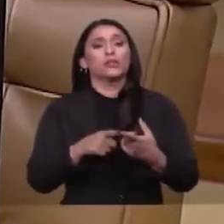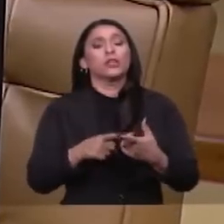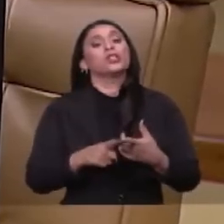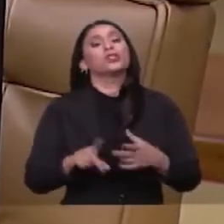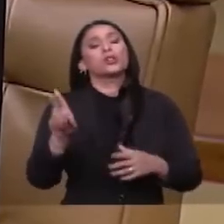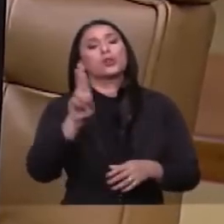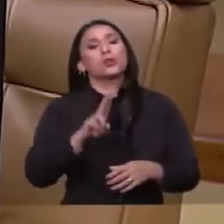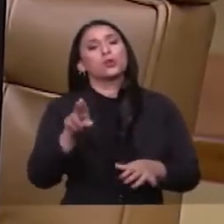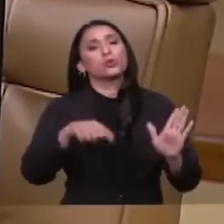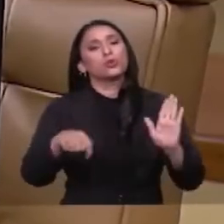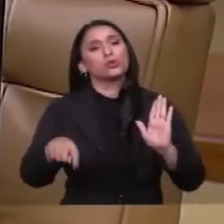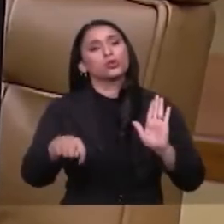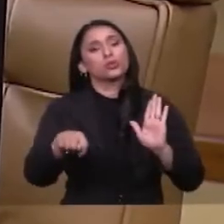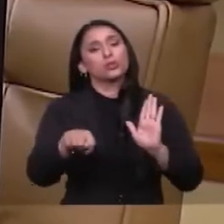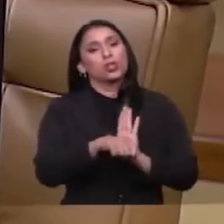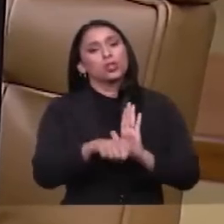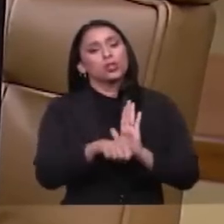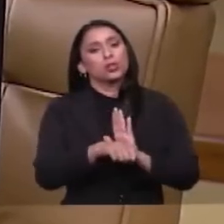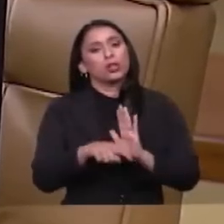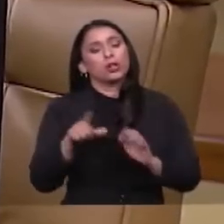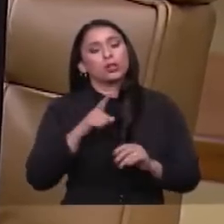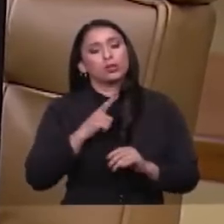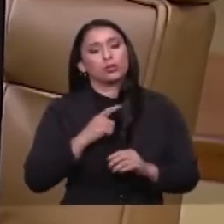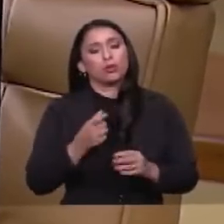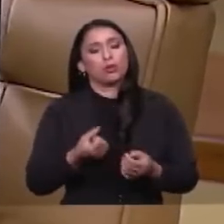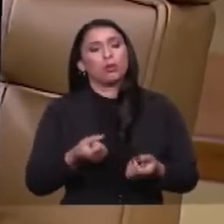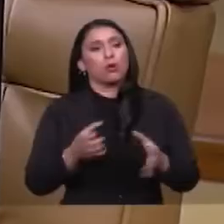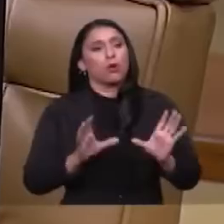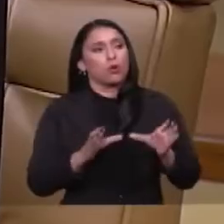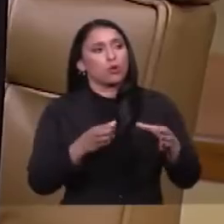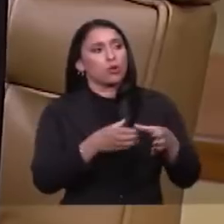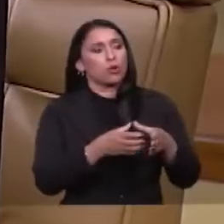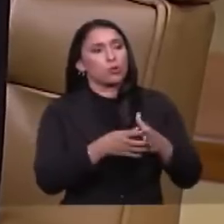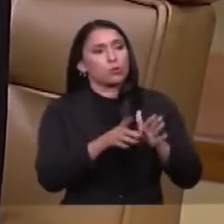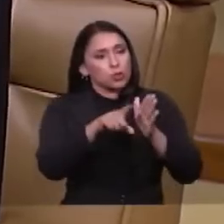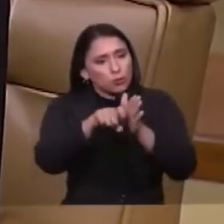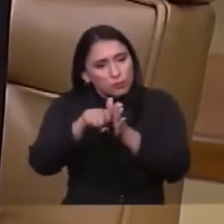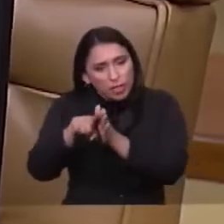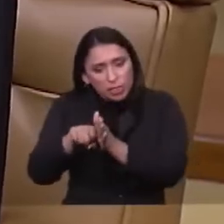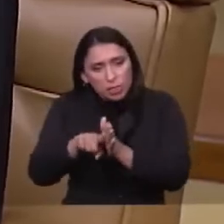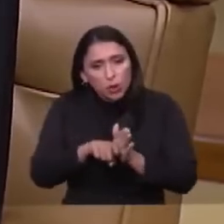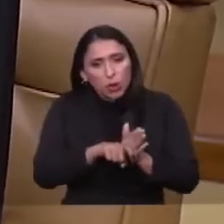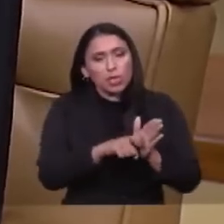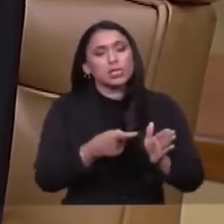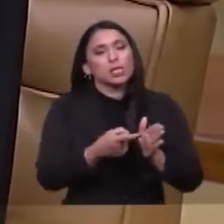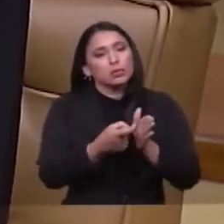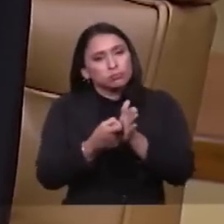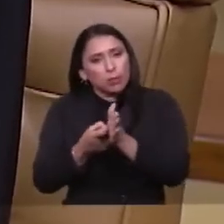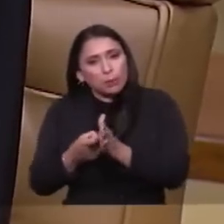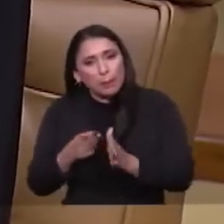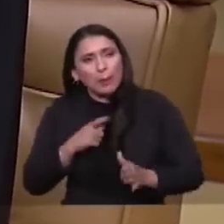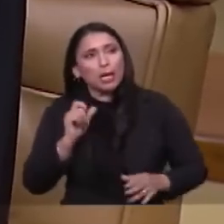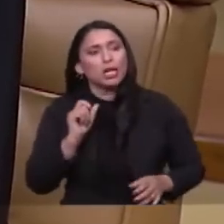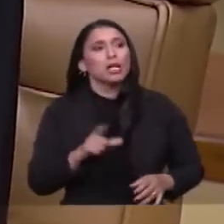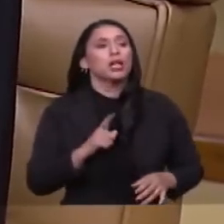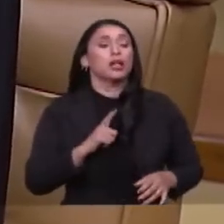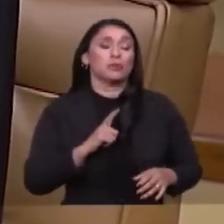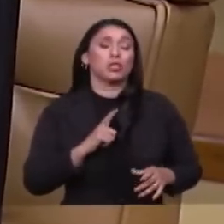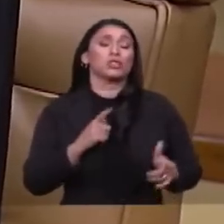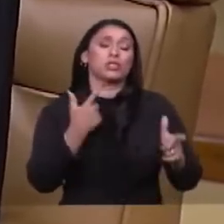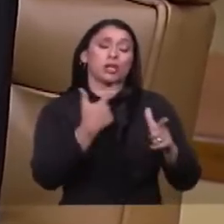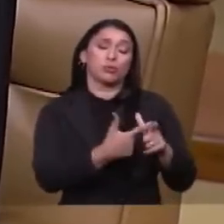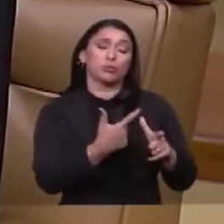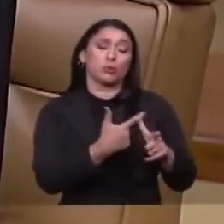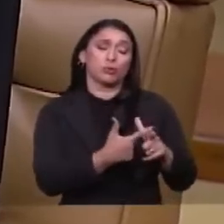junto a fornecedores ilegais, muitas vezes ligados a grupos ou facções criminosas, pode colocar em risco a própria vida do